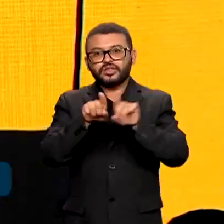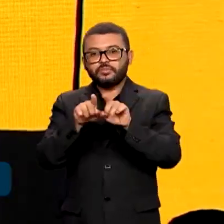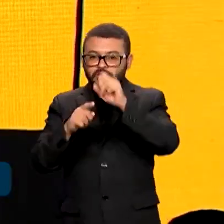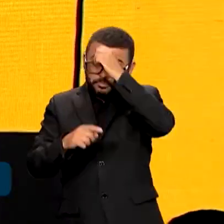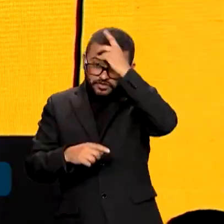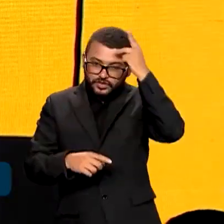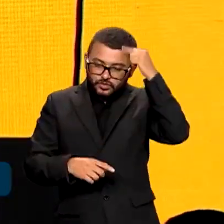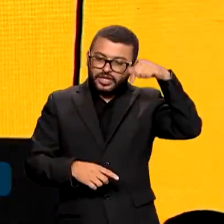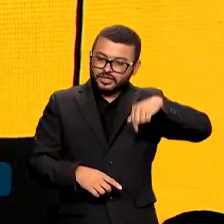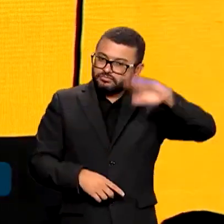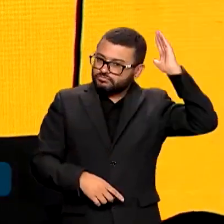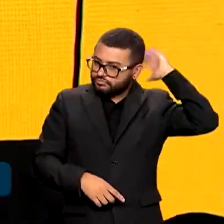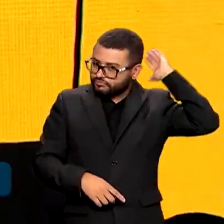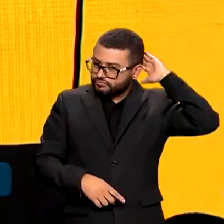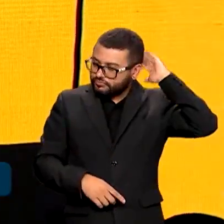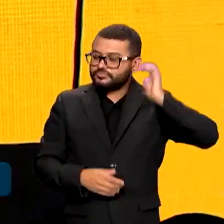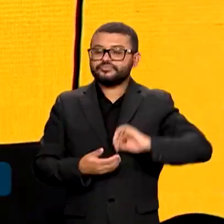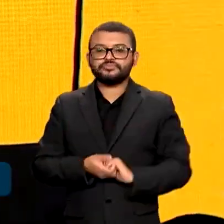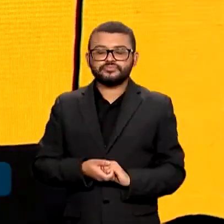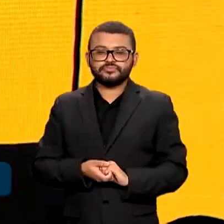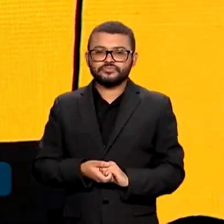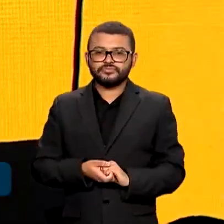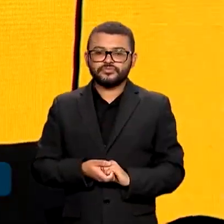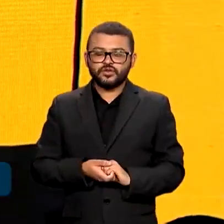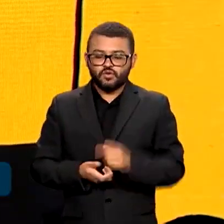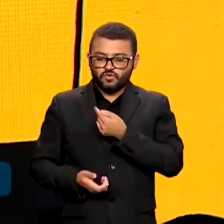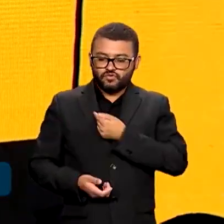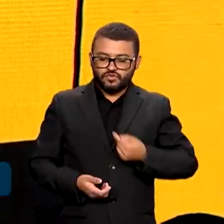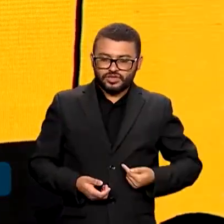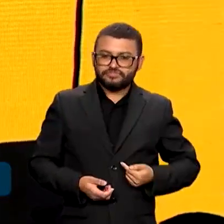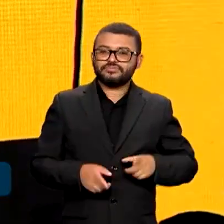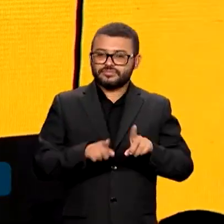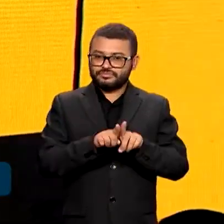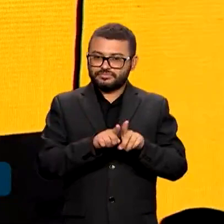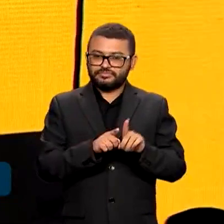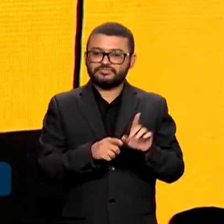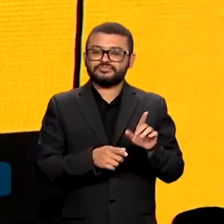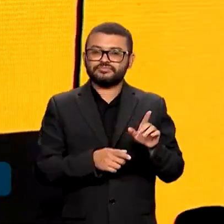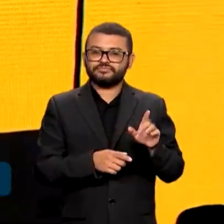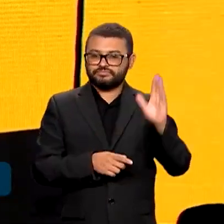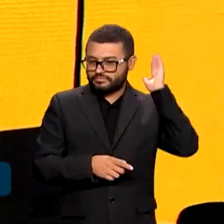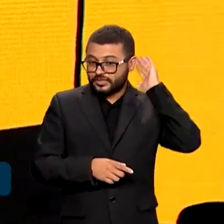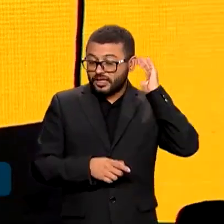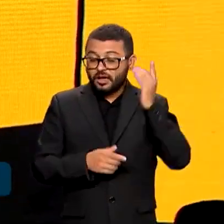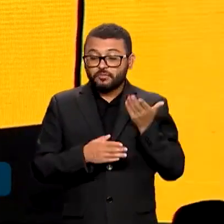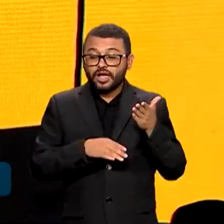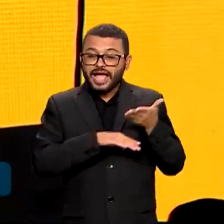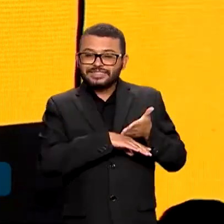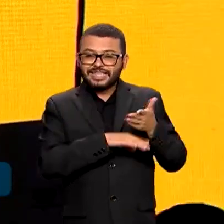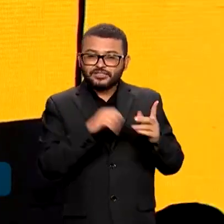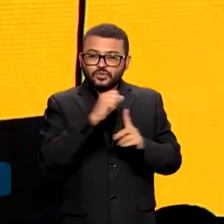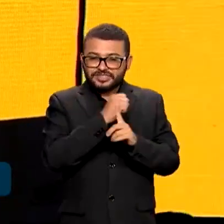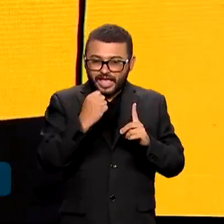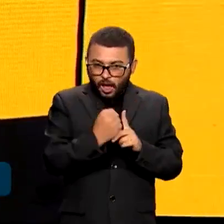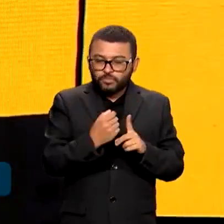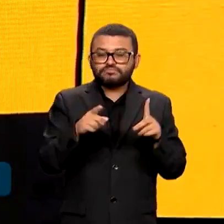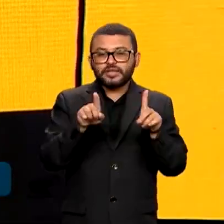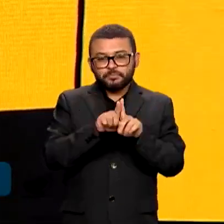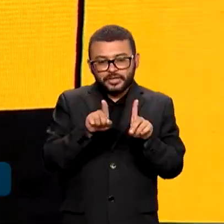Prefeitura de Belém. Porque a participação social,